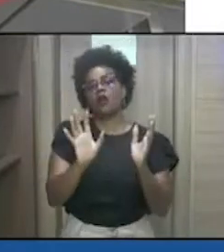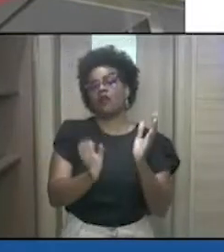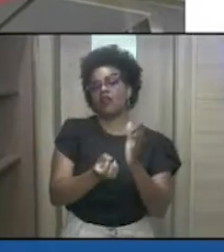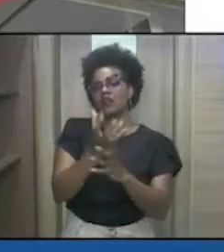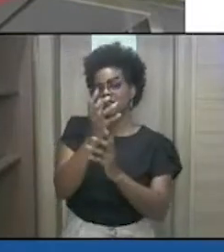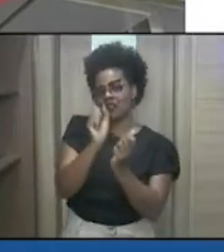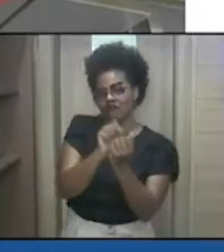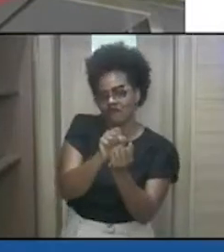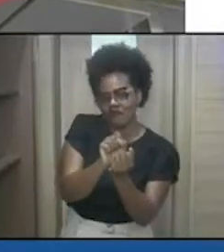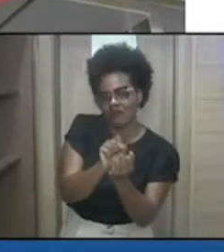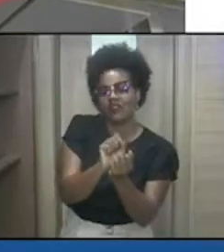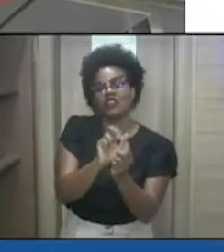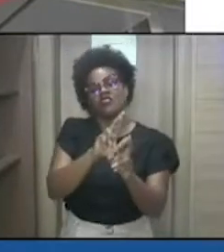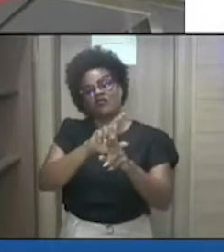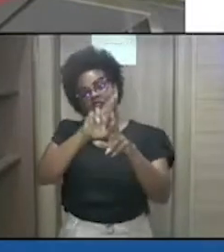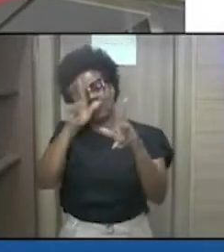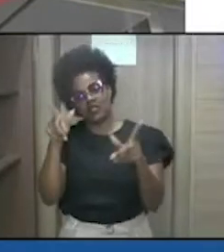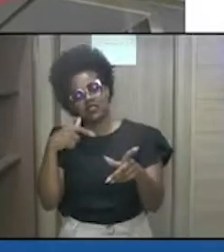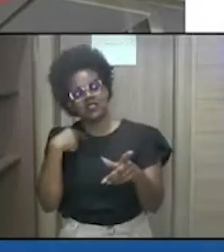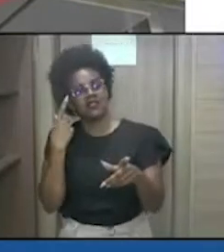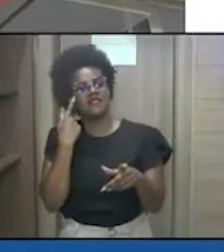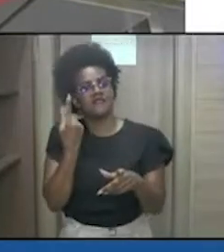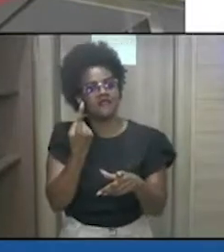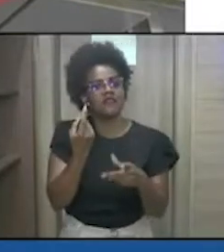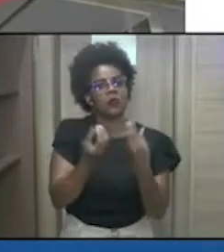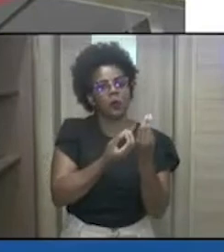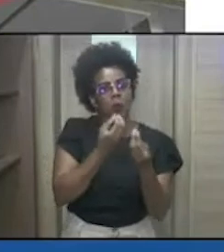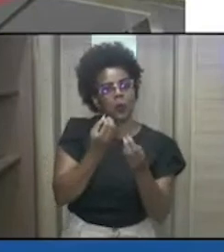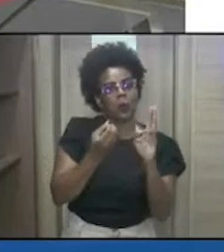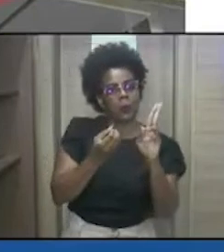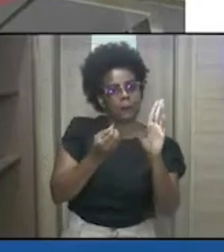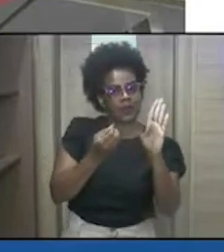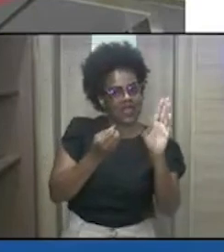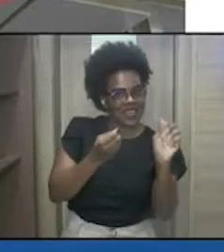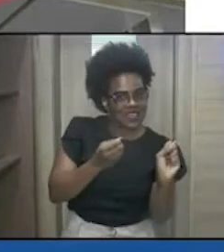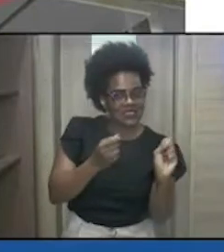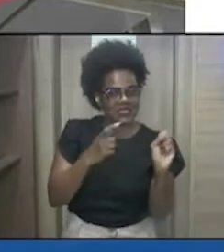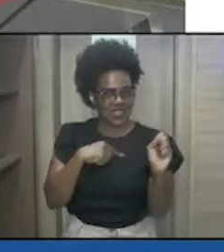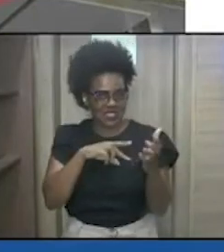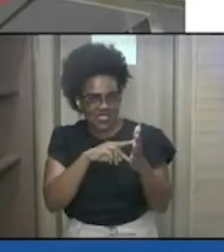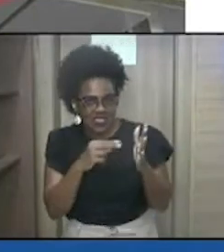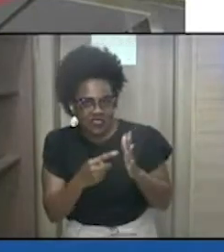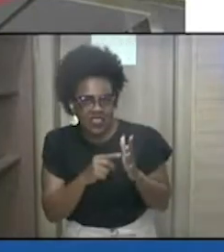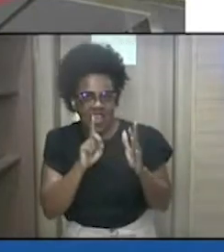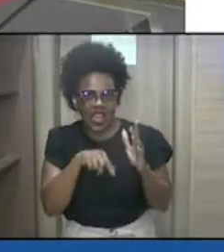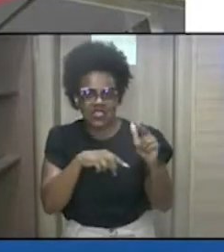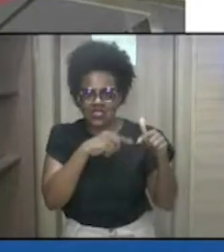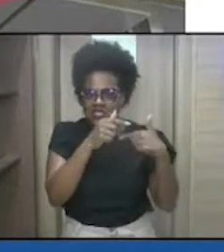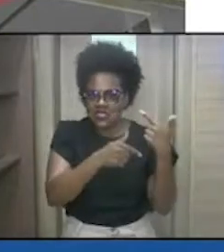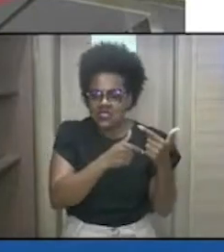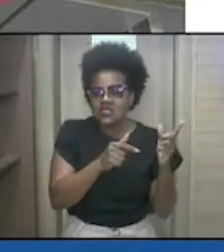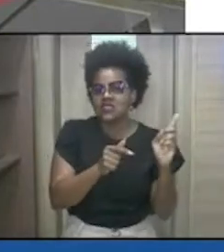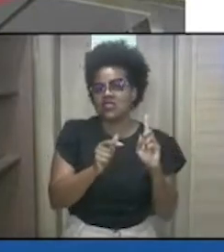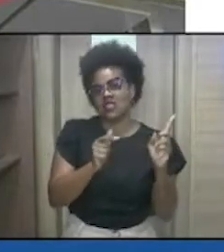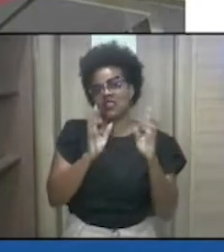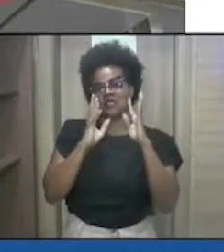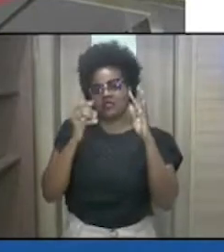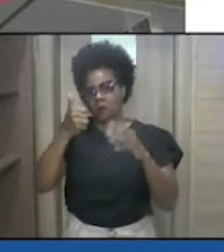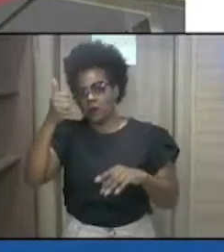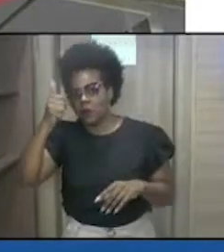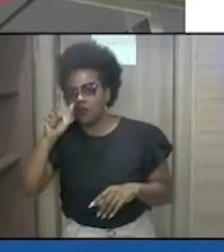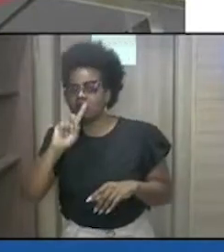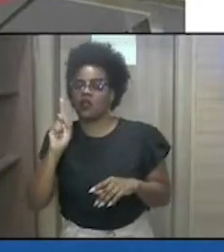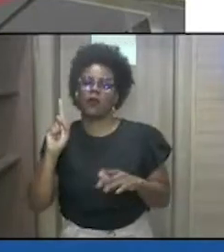que é também um desenho diferente. O fato de ser feito na UBS não significa que é um processo de trabalho incorporado na atenção primária. Ele